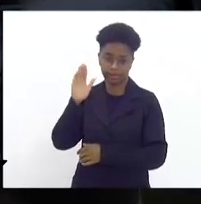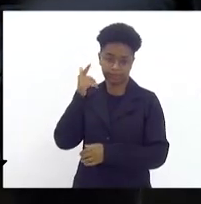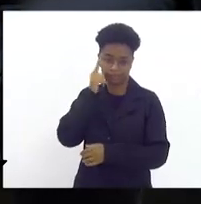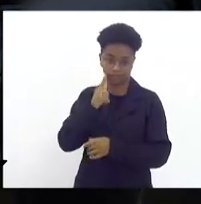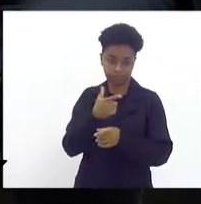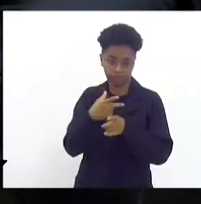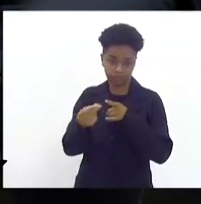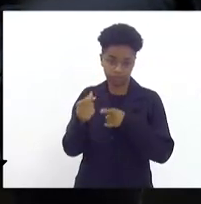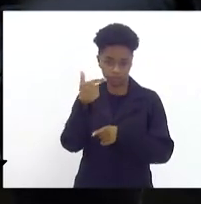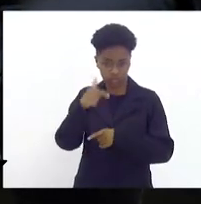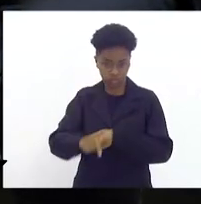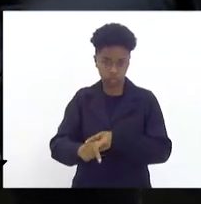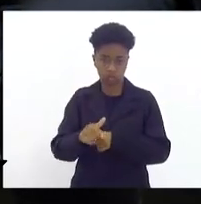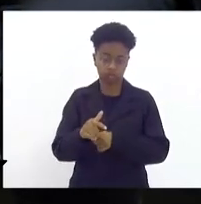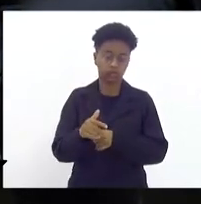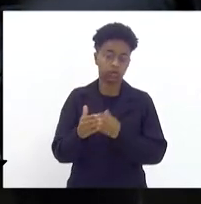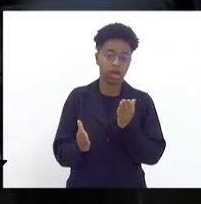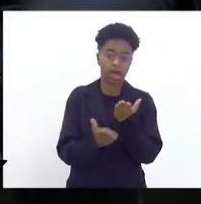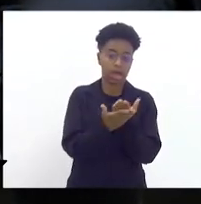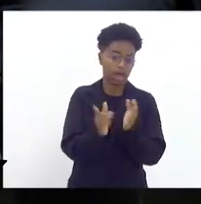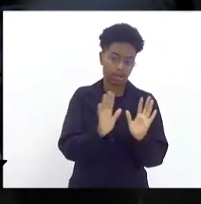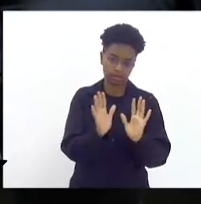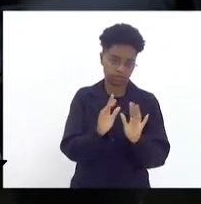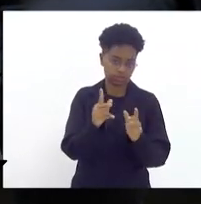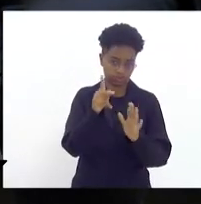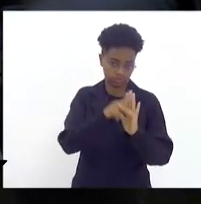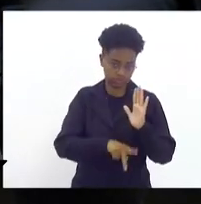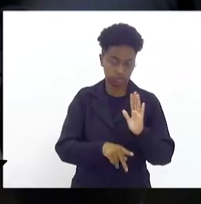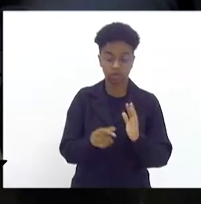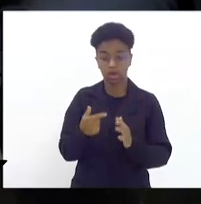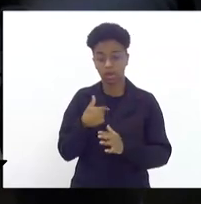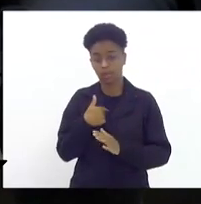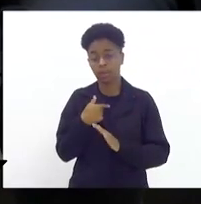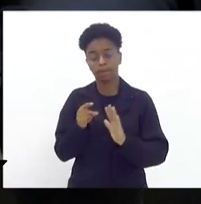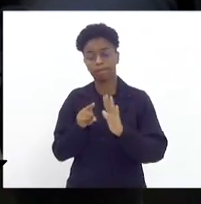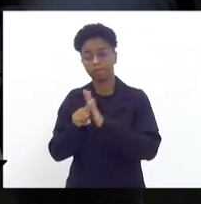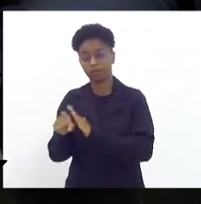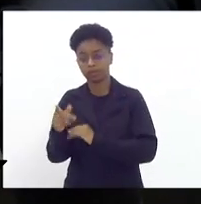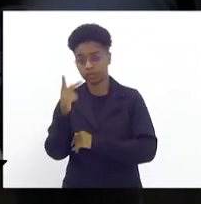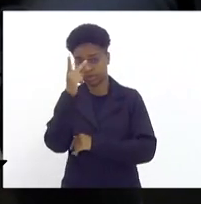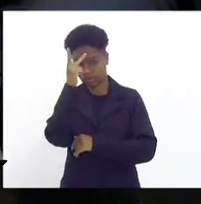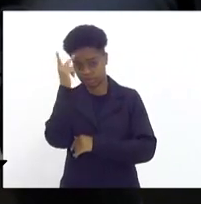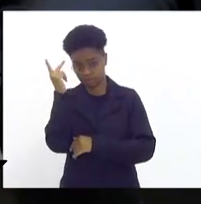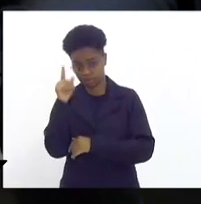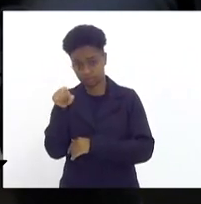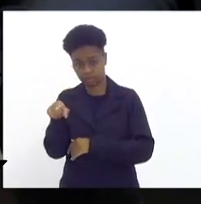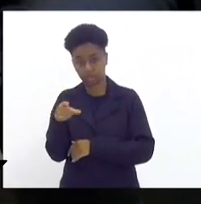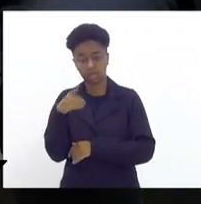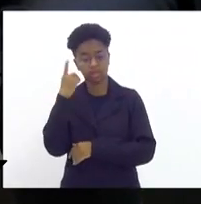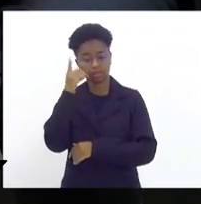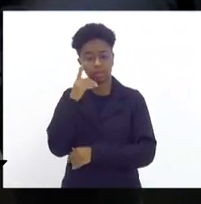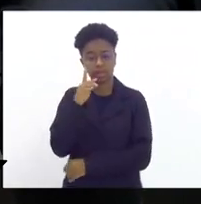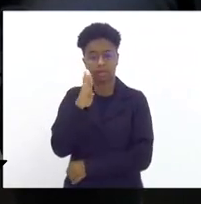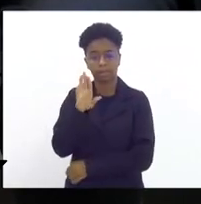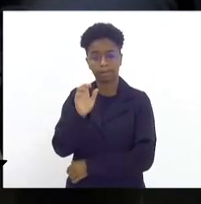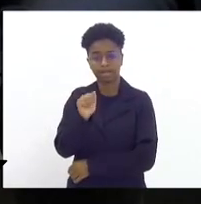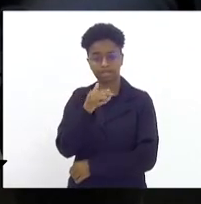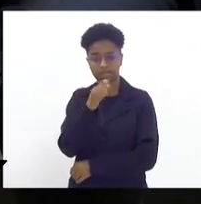entreguei aos vice-presidentes que estavam na mesa ontem de tarde, que era o deputado Brazão, a deputada Tia